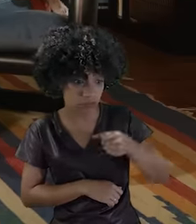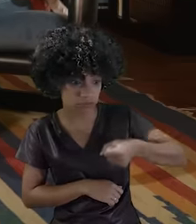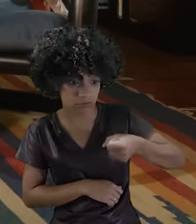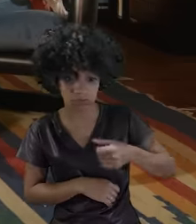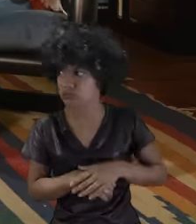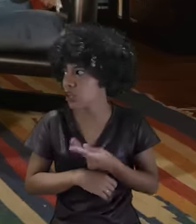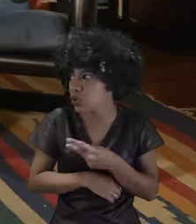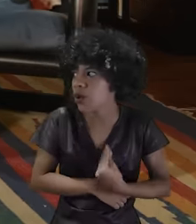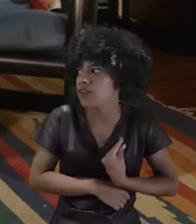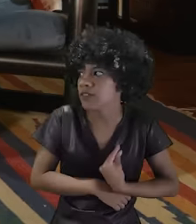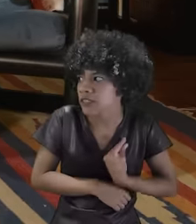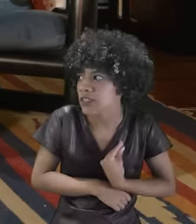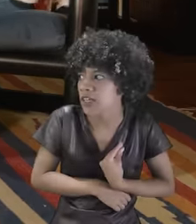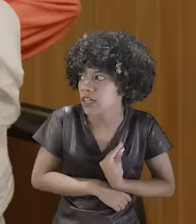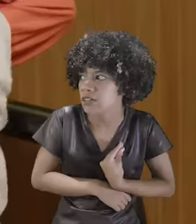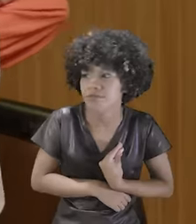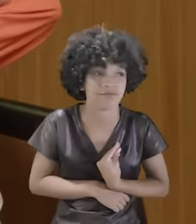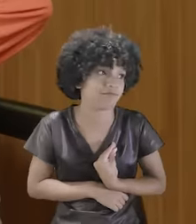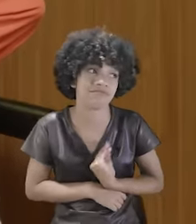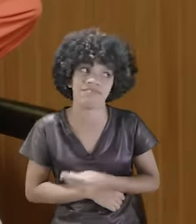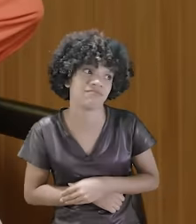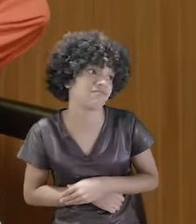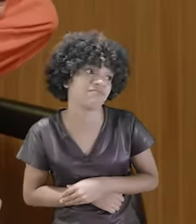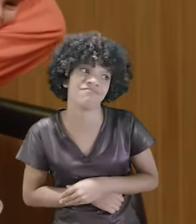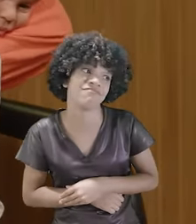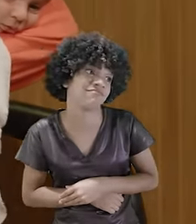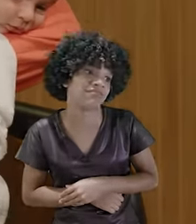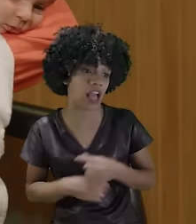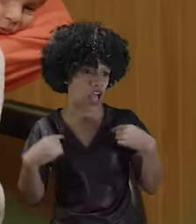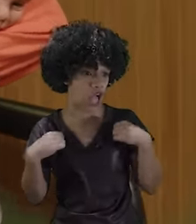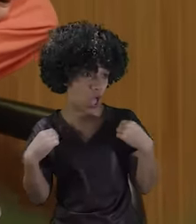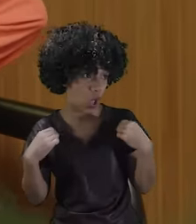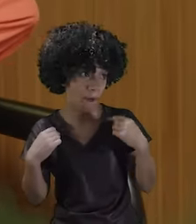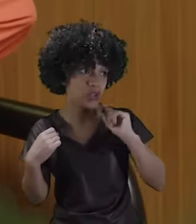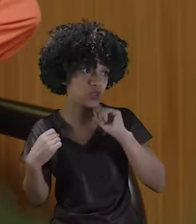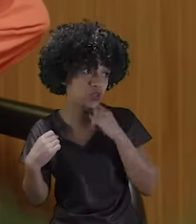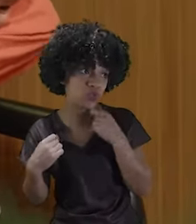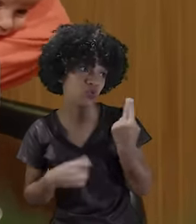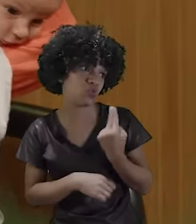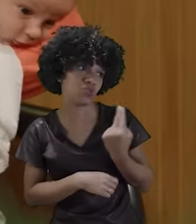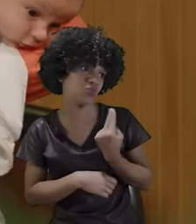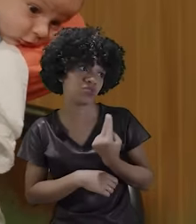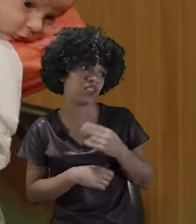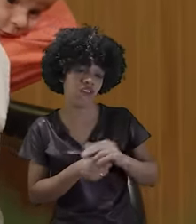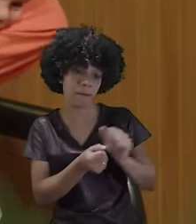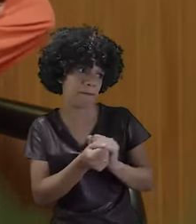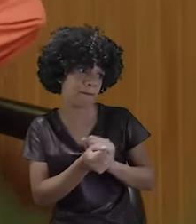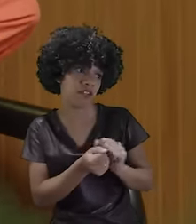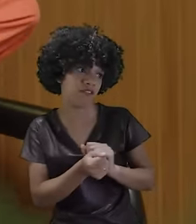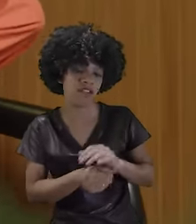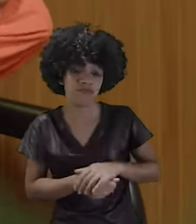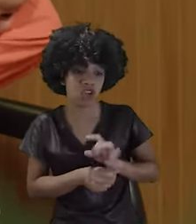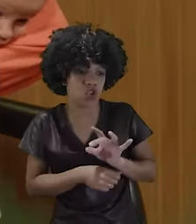tá trazendo sua vida para cá né não tava ou minha roupa aqui tava muito suja nem não dá para ir mesmo para lavar